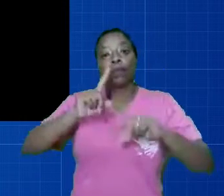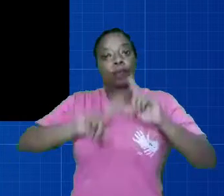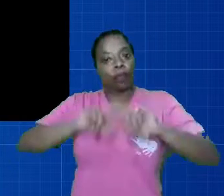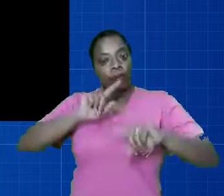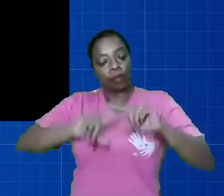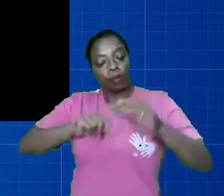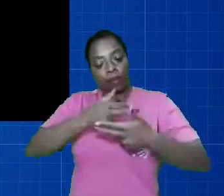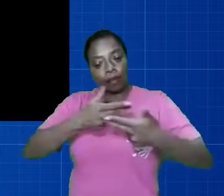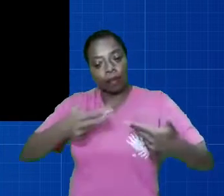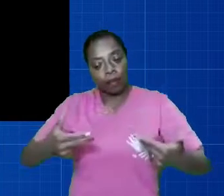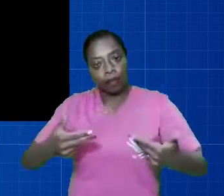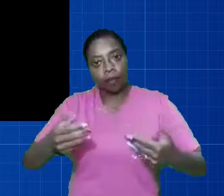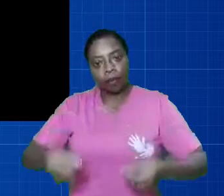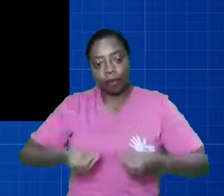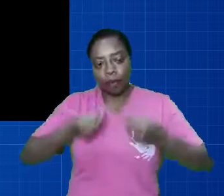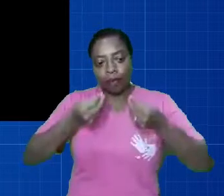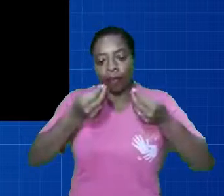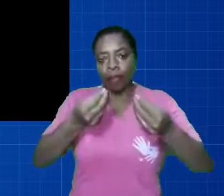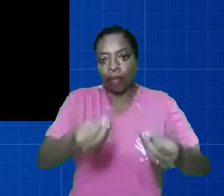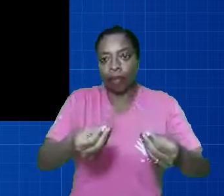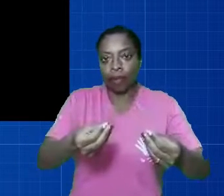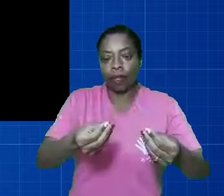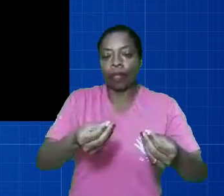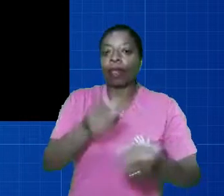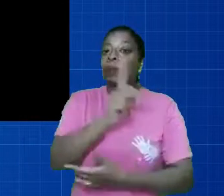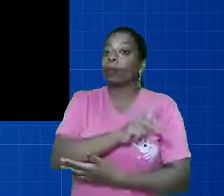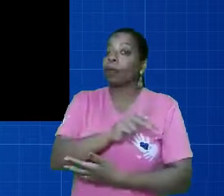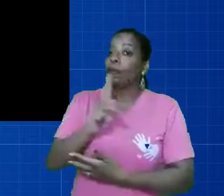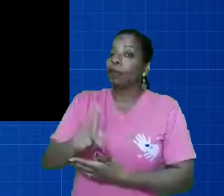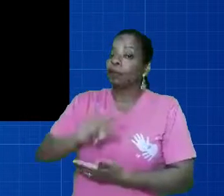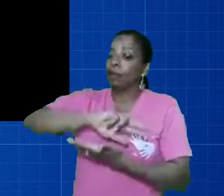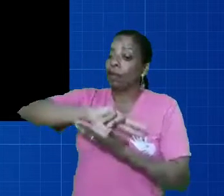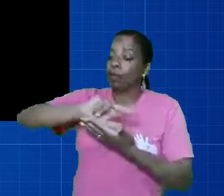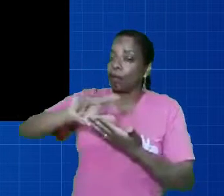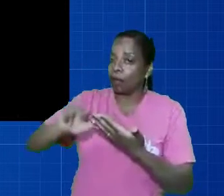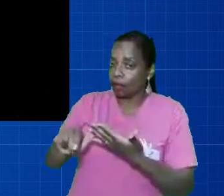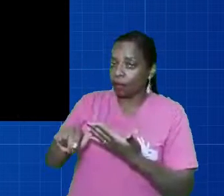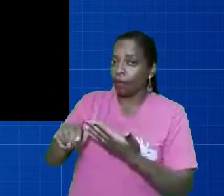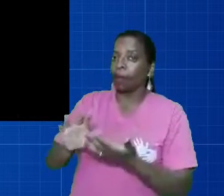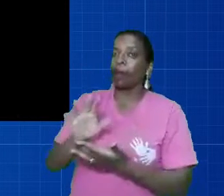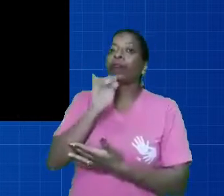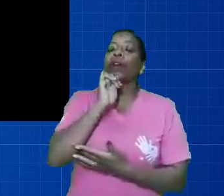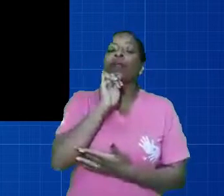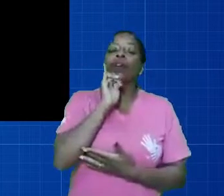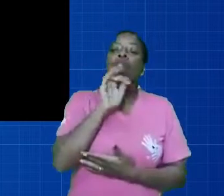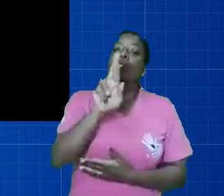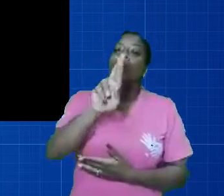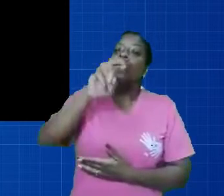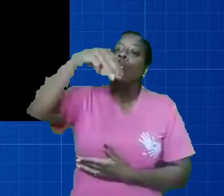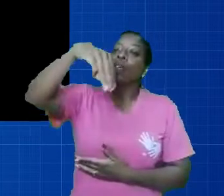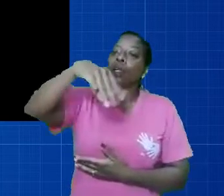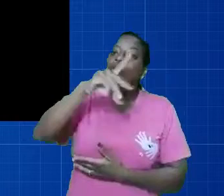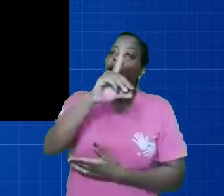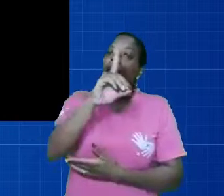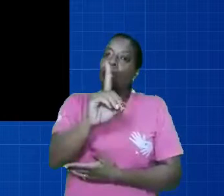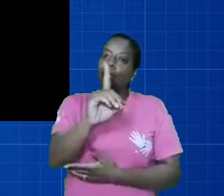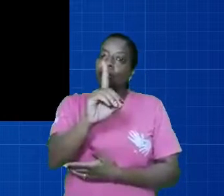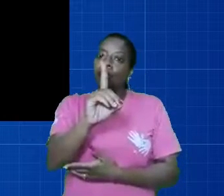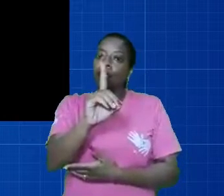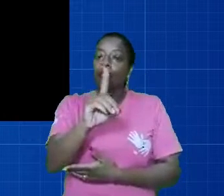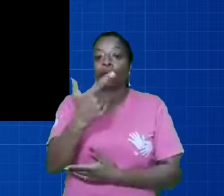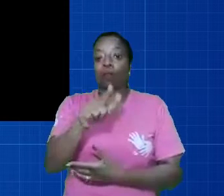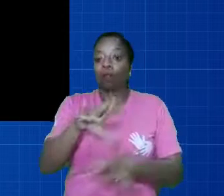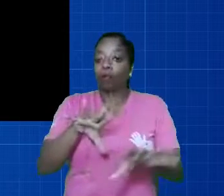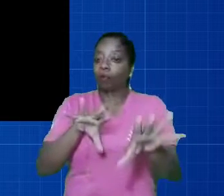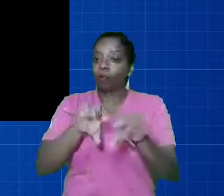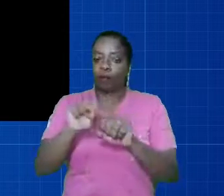especialmente para as regentes de modalidade diferenciada, né, as RMDs, que algumas tinham formação em arte, outras não,